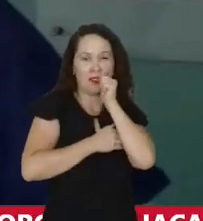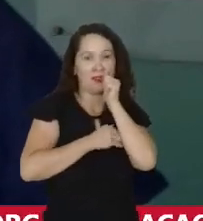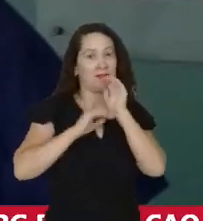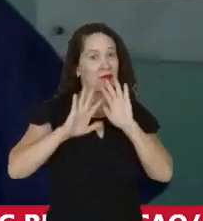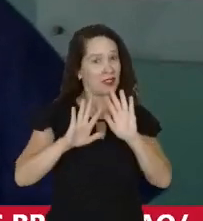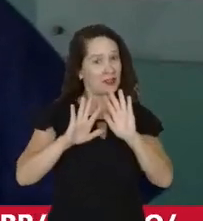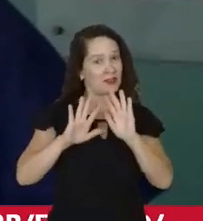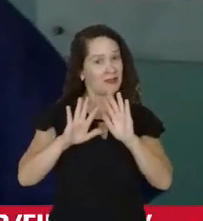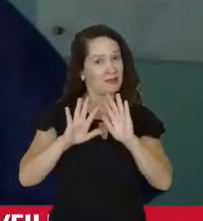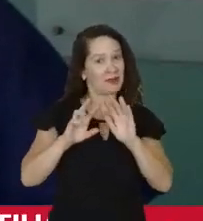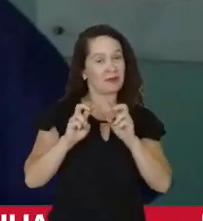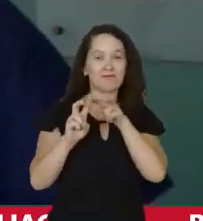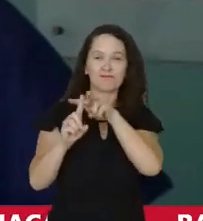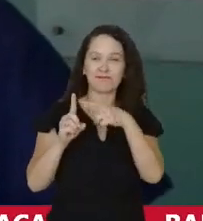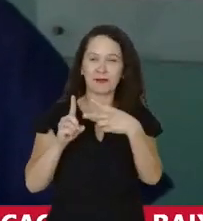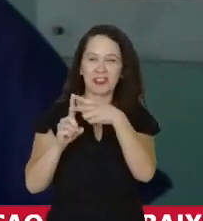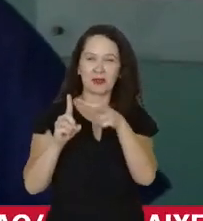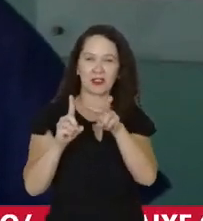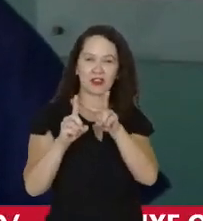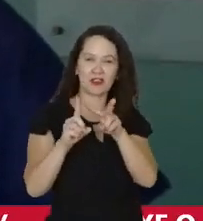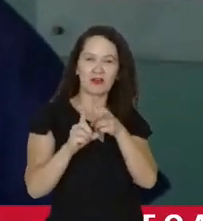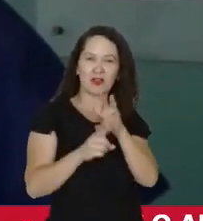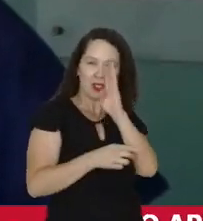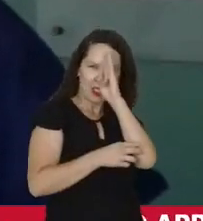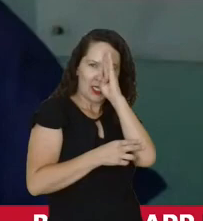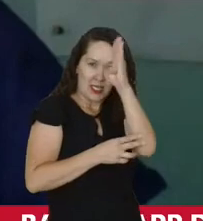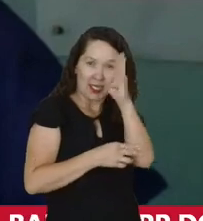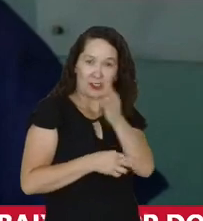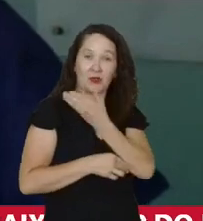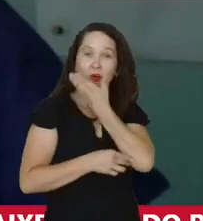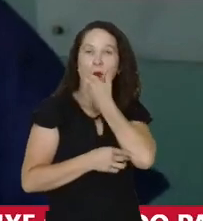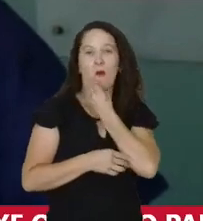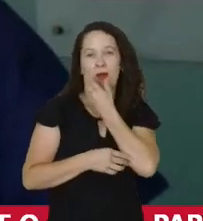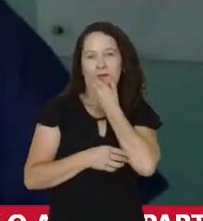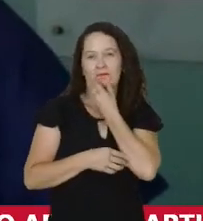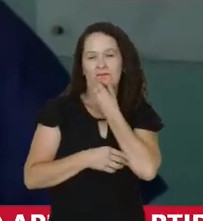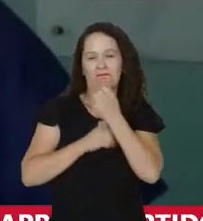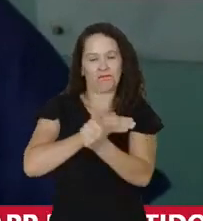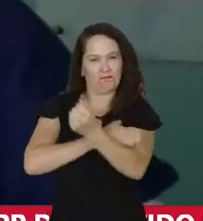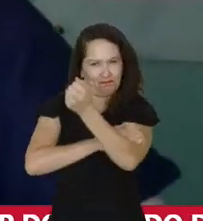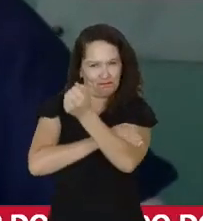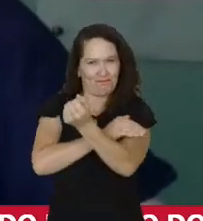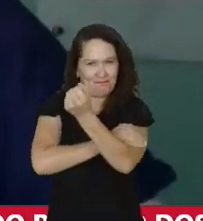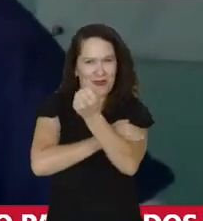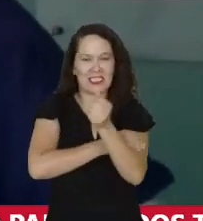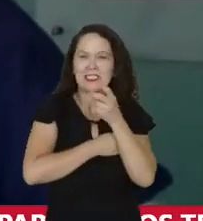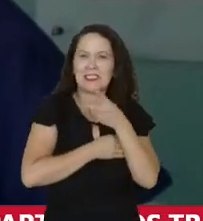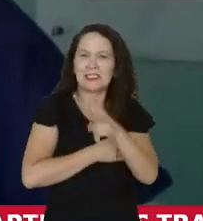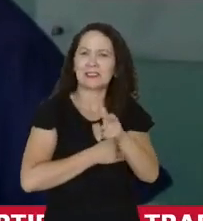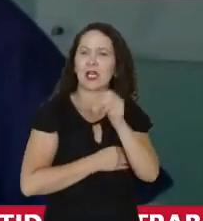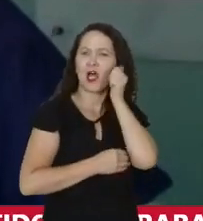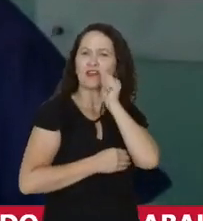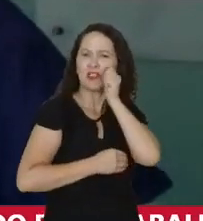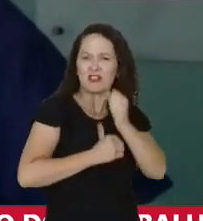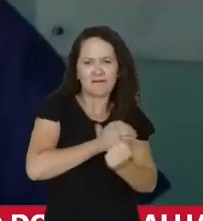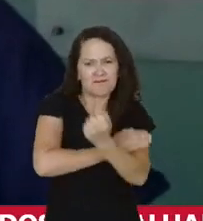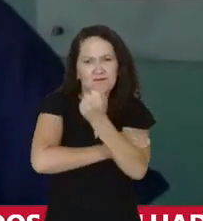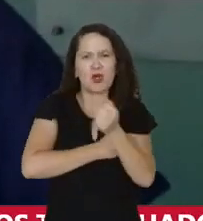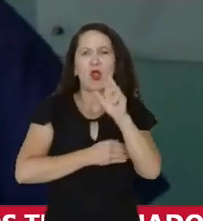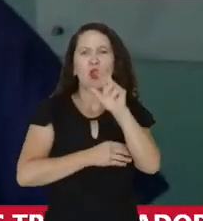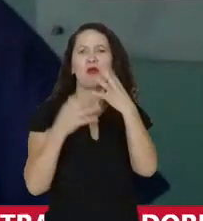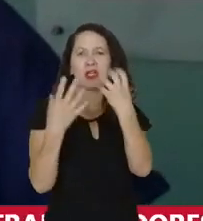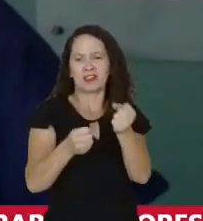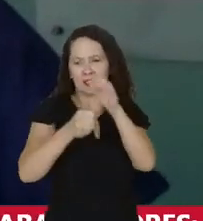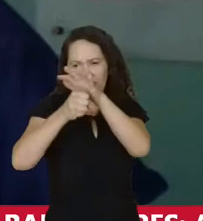perspectiva heteropatriarcal, né? Na verdade, nós as mulheres sempre resistiram às formas de